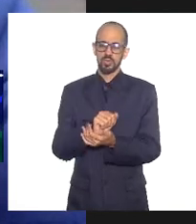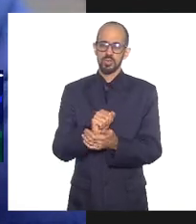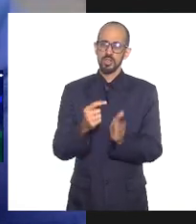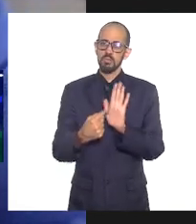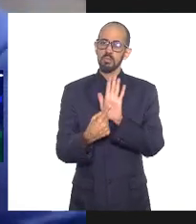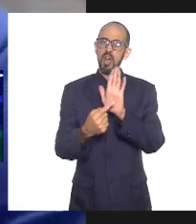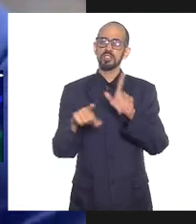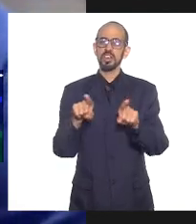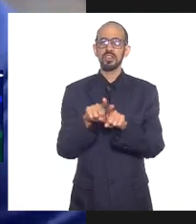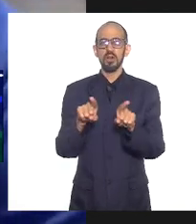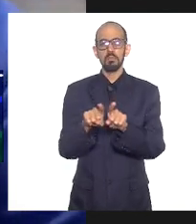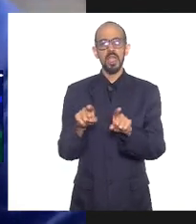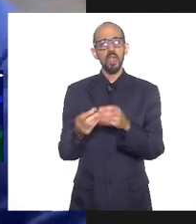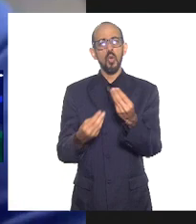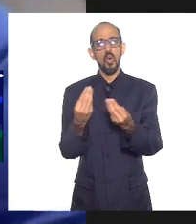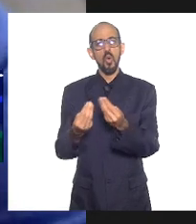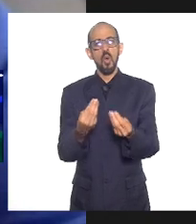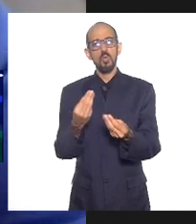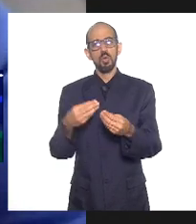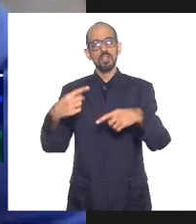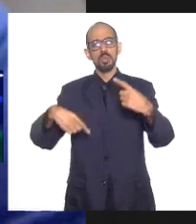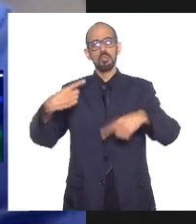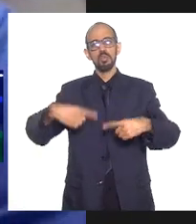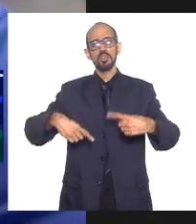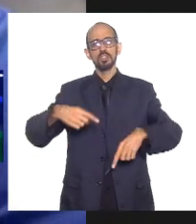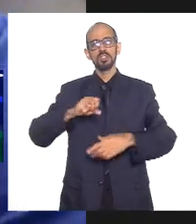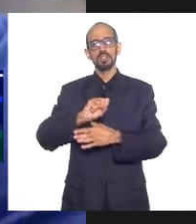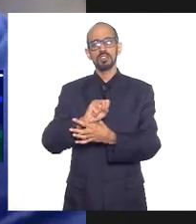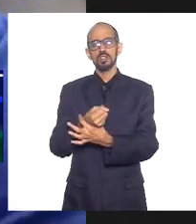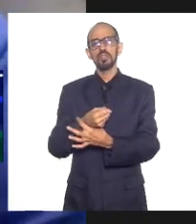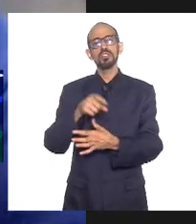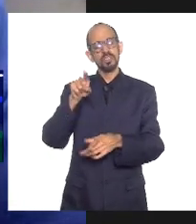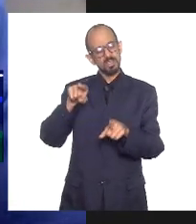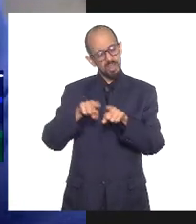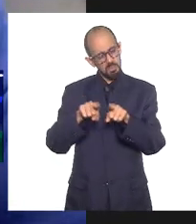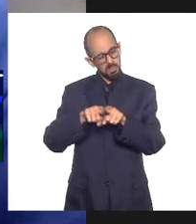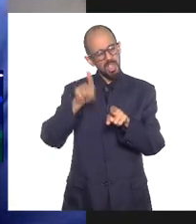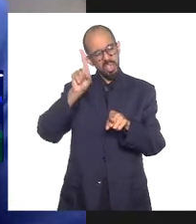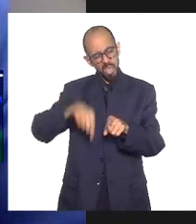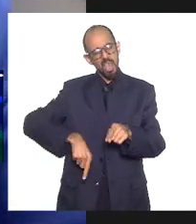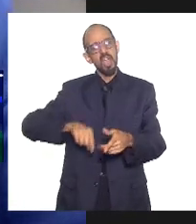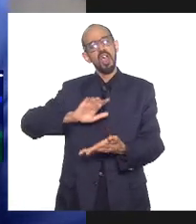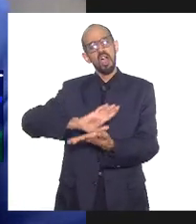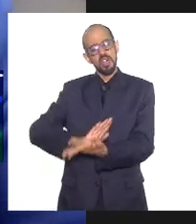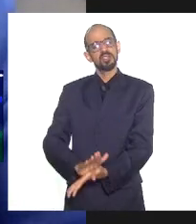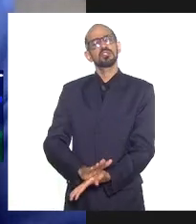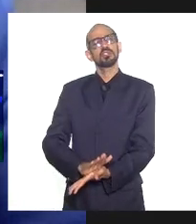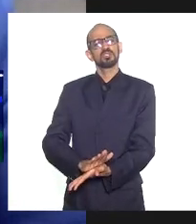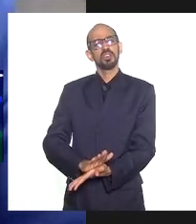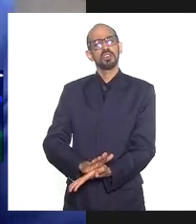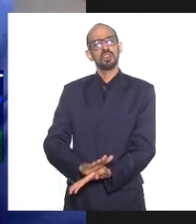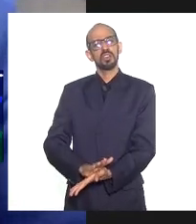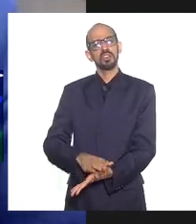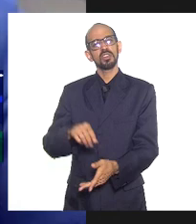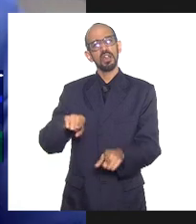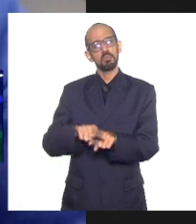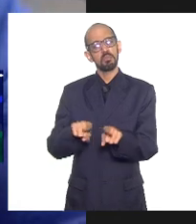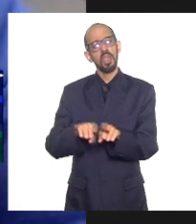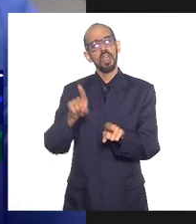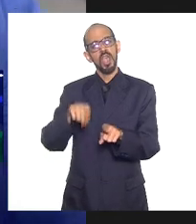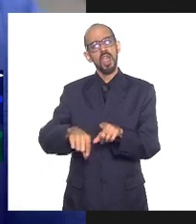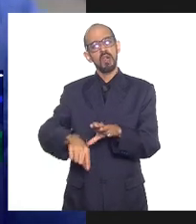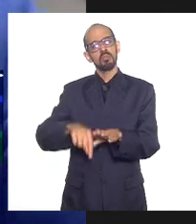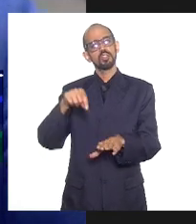revela o quanto que essa política de segurança também é racista, também é classista, também